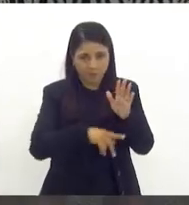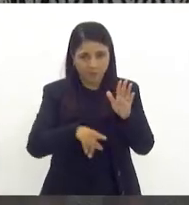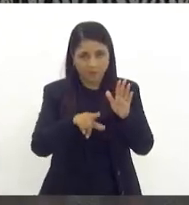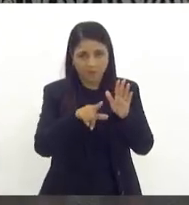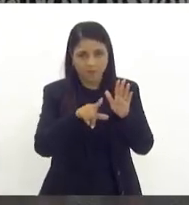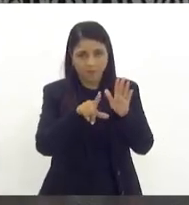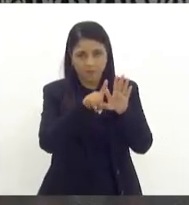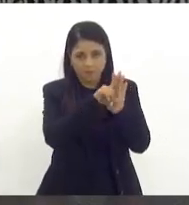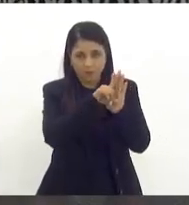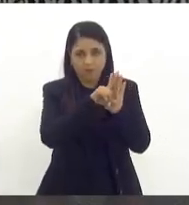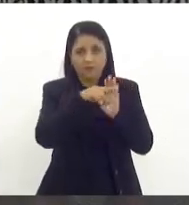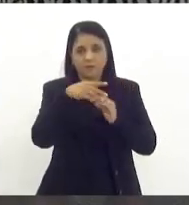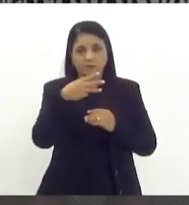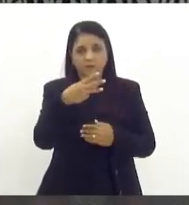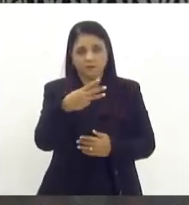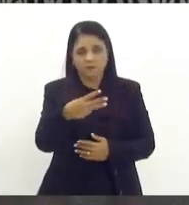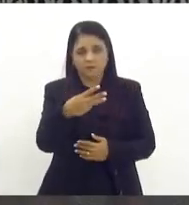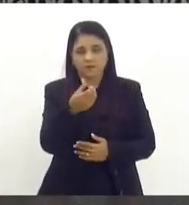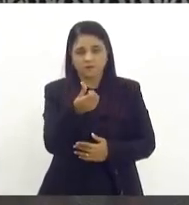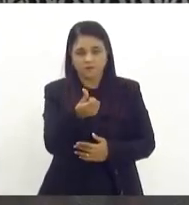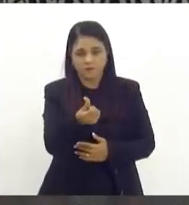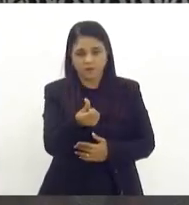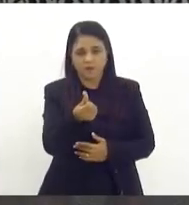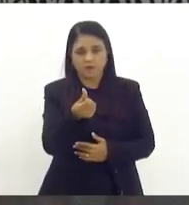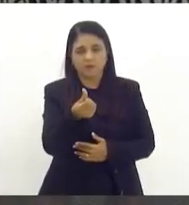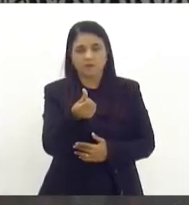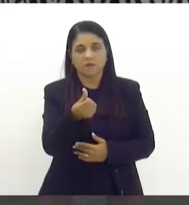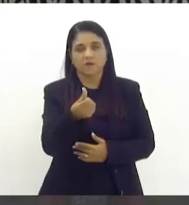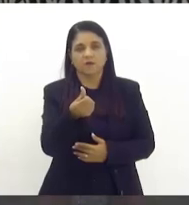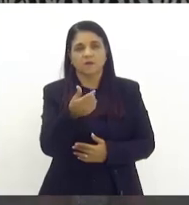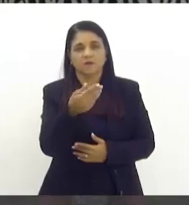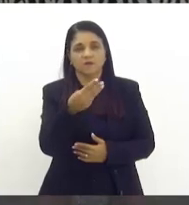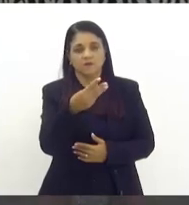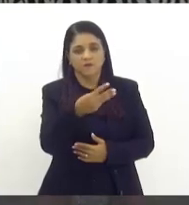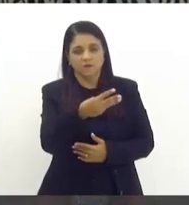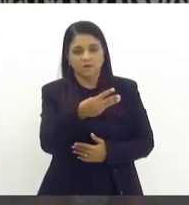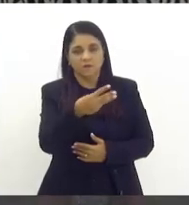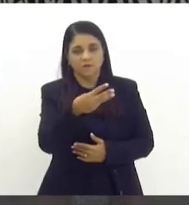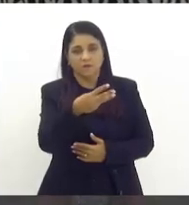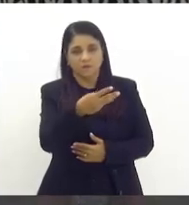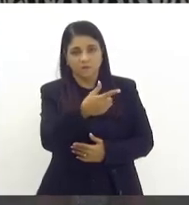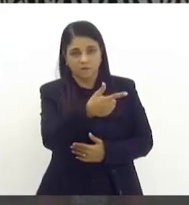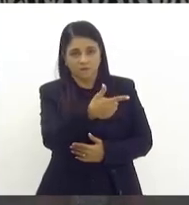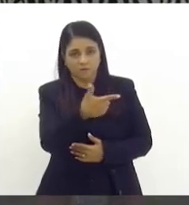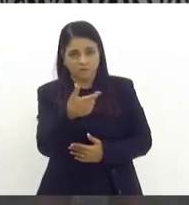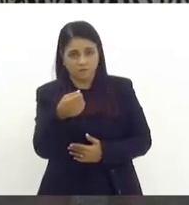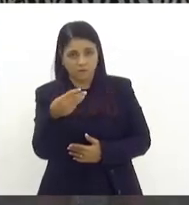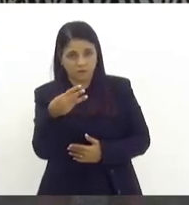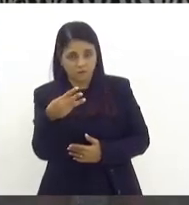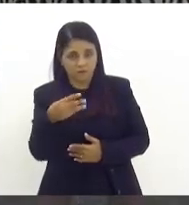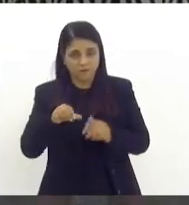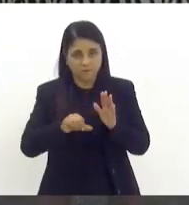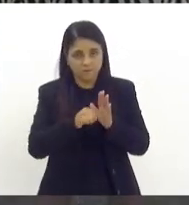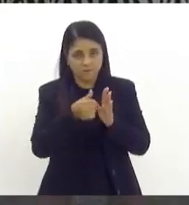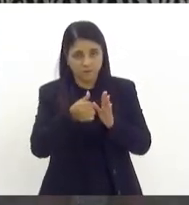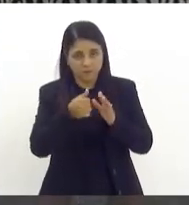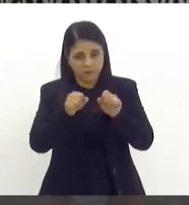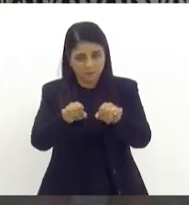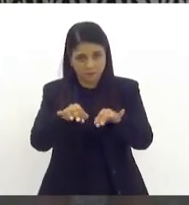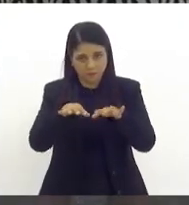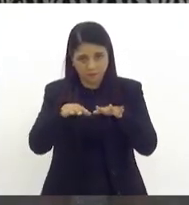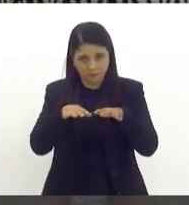do Pr 3623 quando ele veio a plenário em primeira